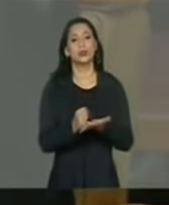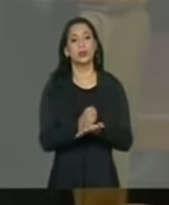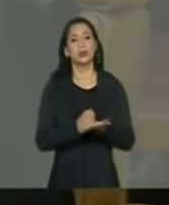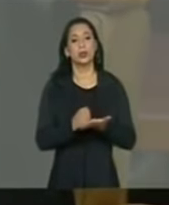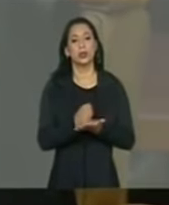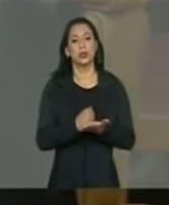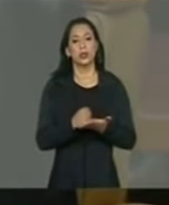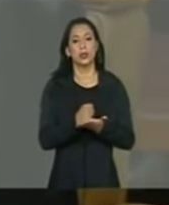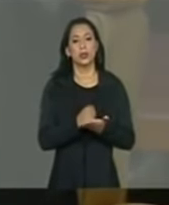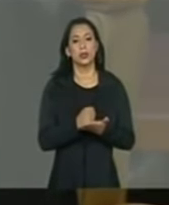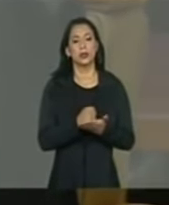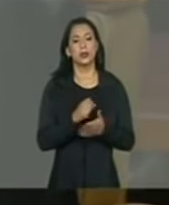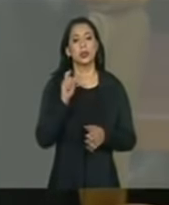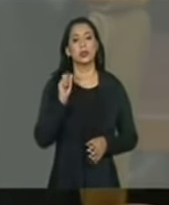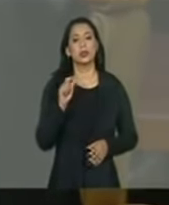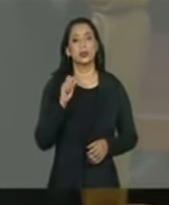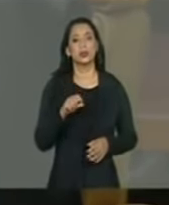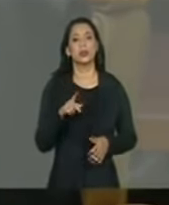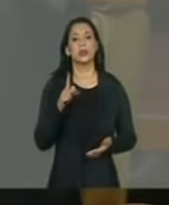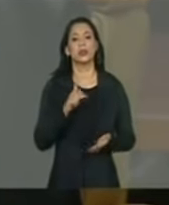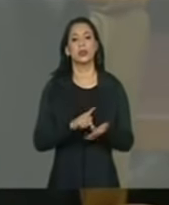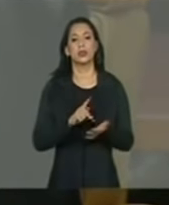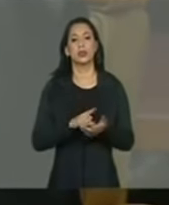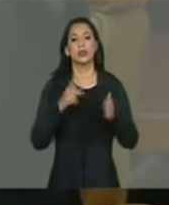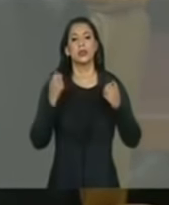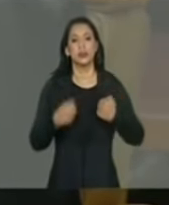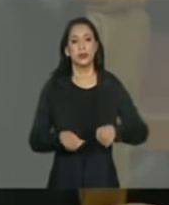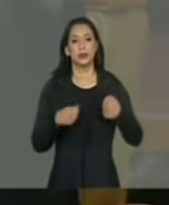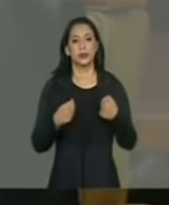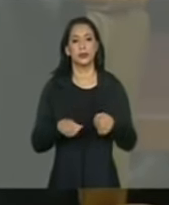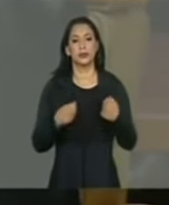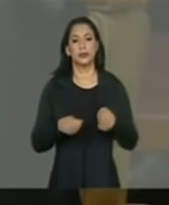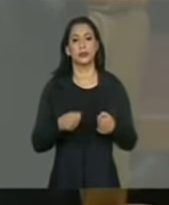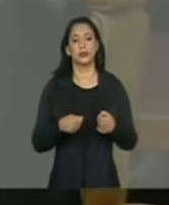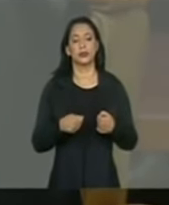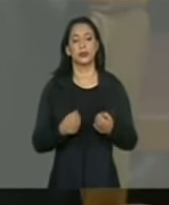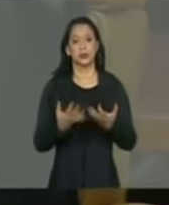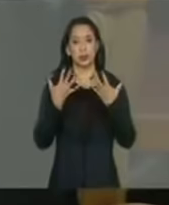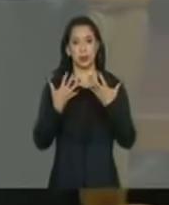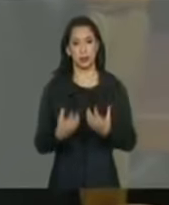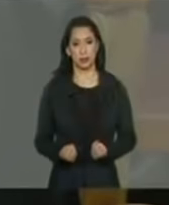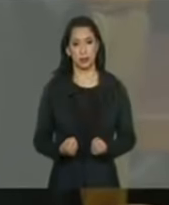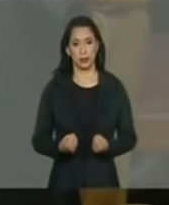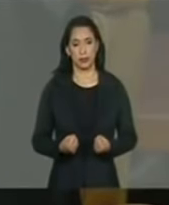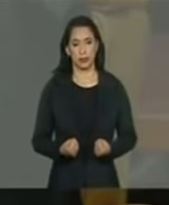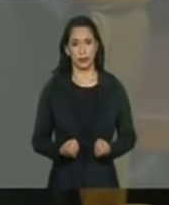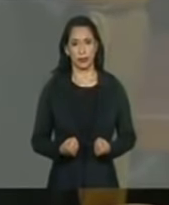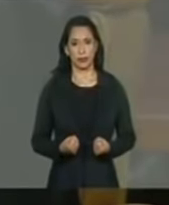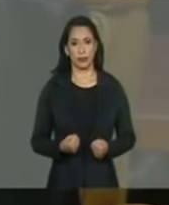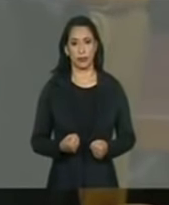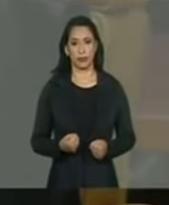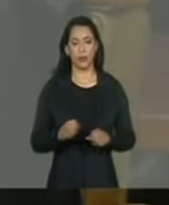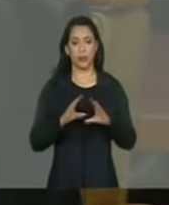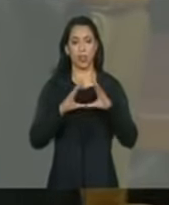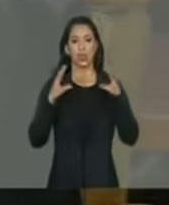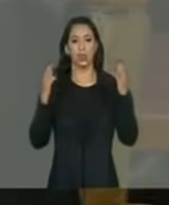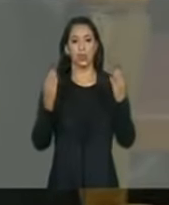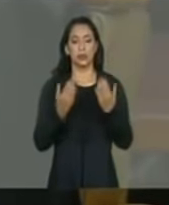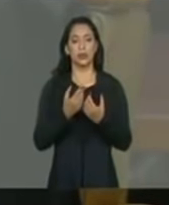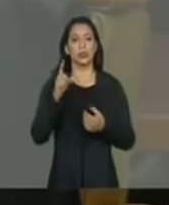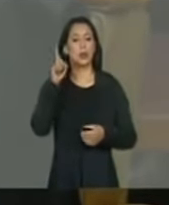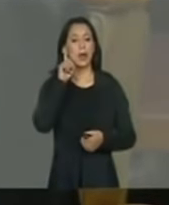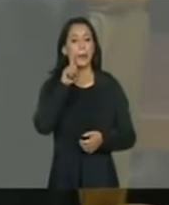evidenciador da real necessidade de sua adoção a convenção americana sobre direitos humanos